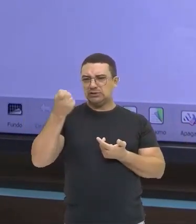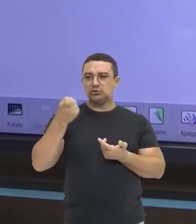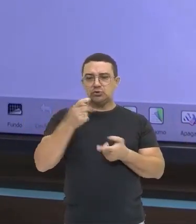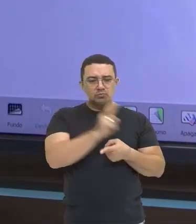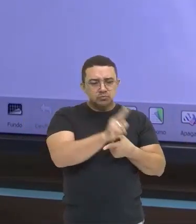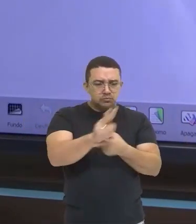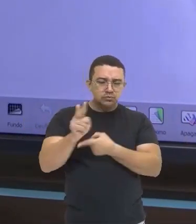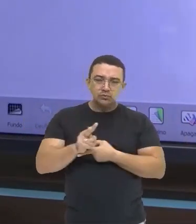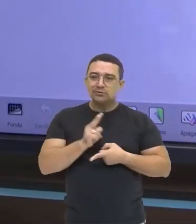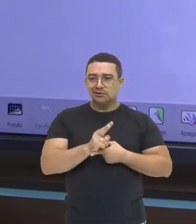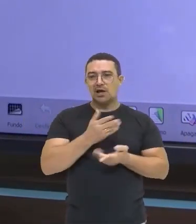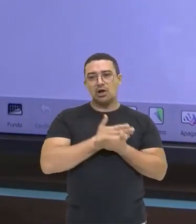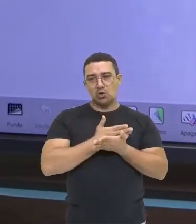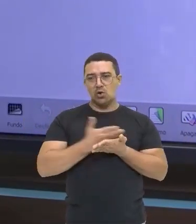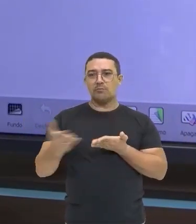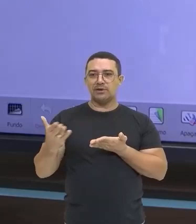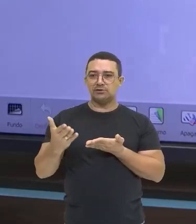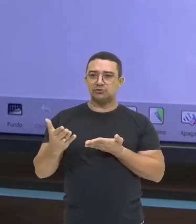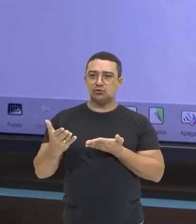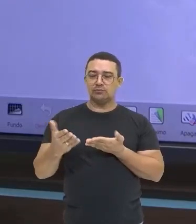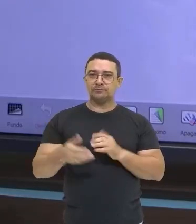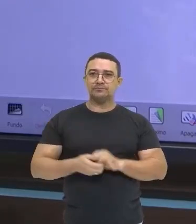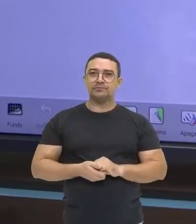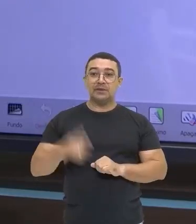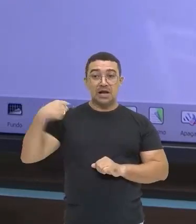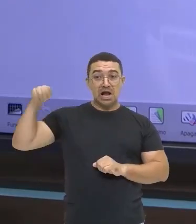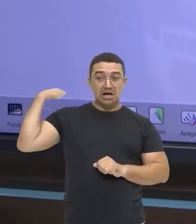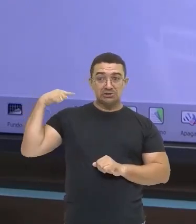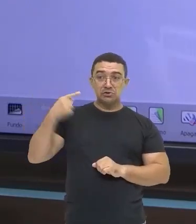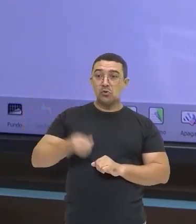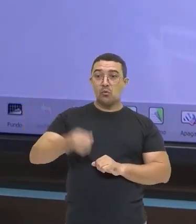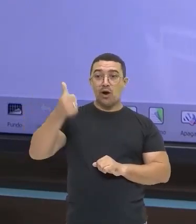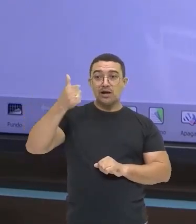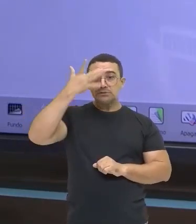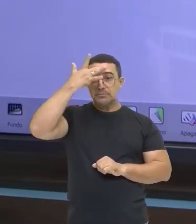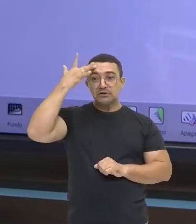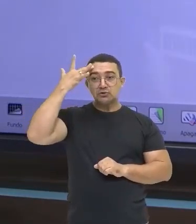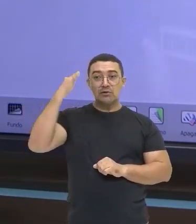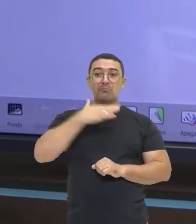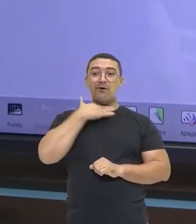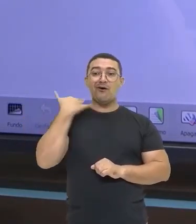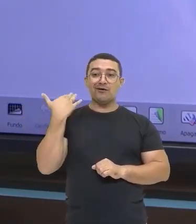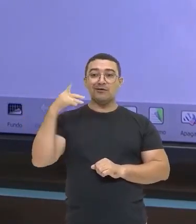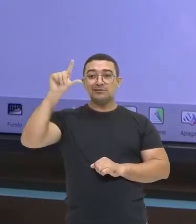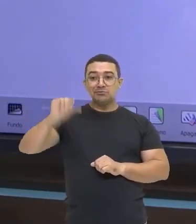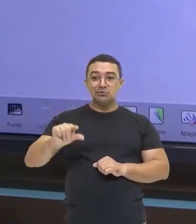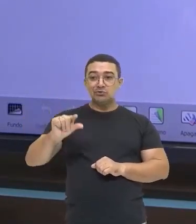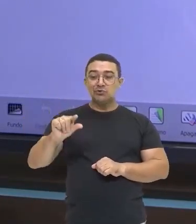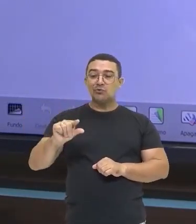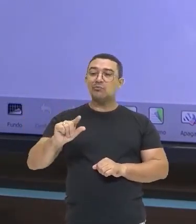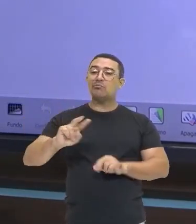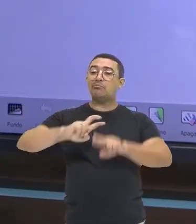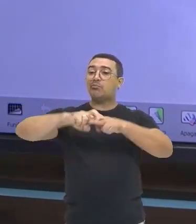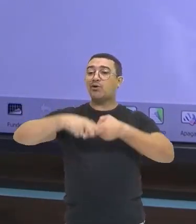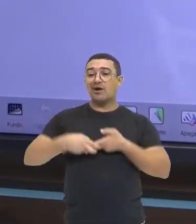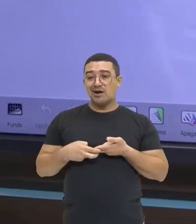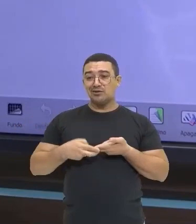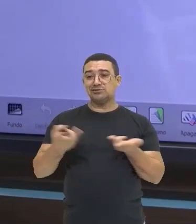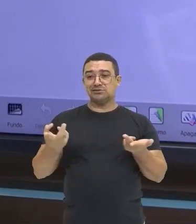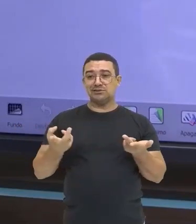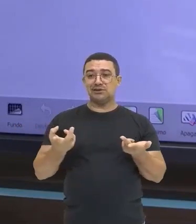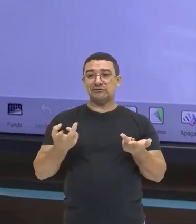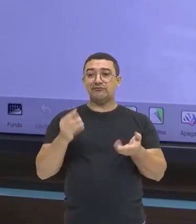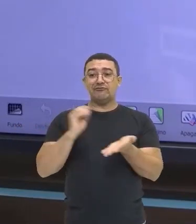que outrora quase que dizimaram a nossa população, tá bom? A população mundial como um todo, certo? Então nós temos diversos fatores, eu